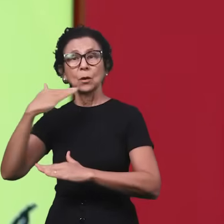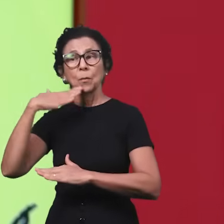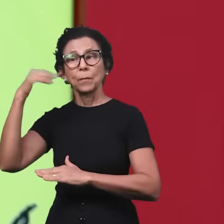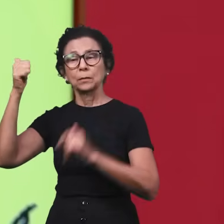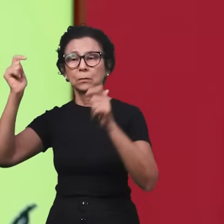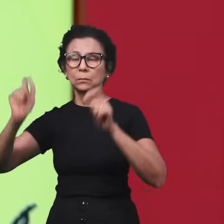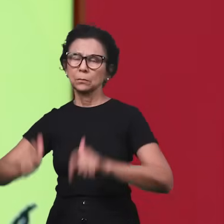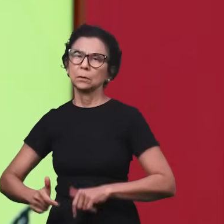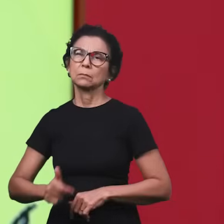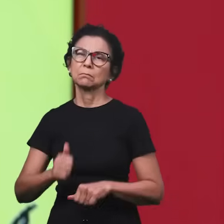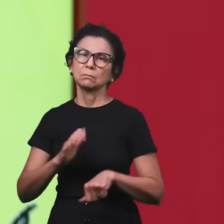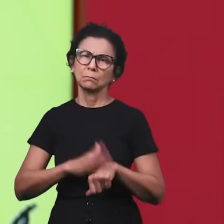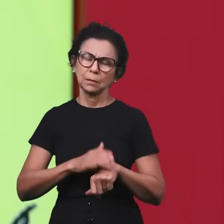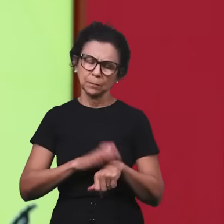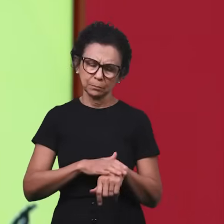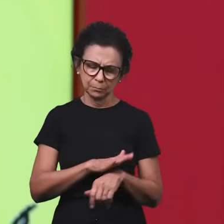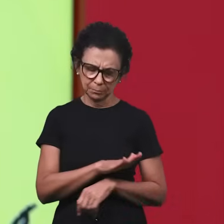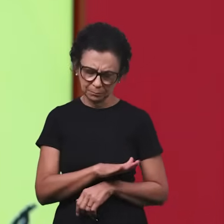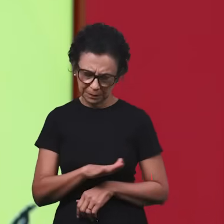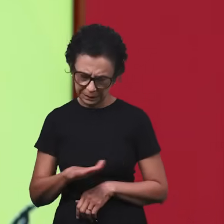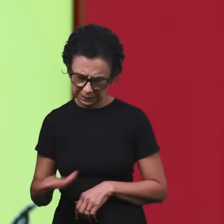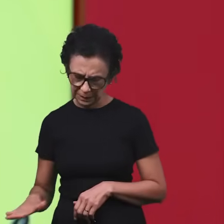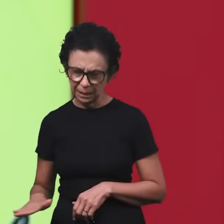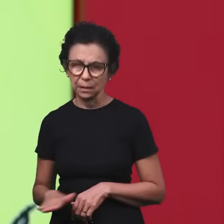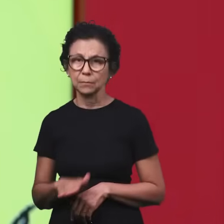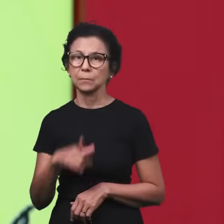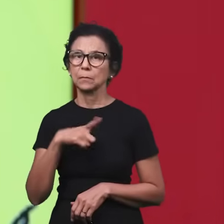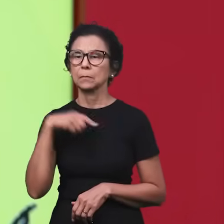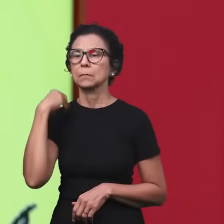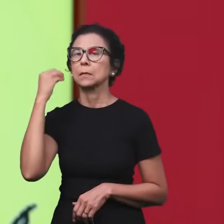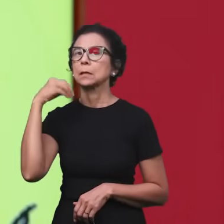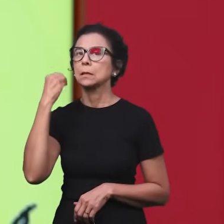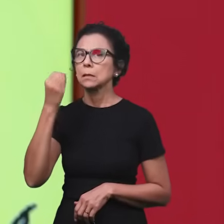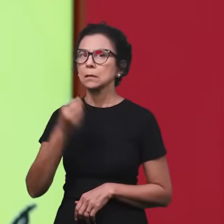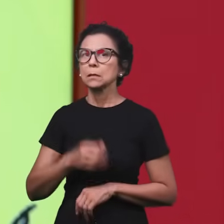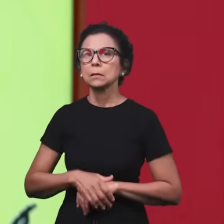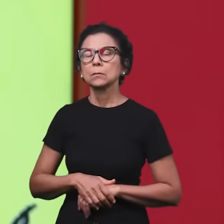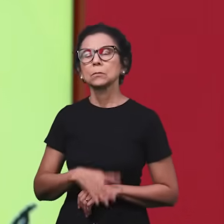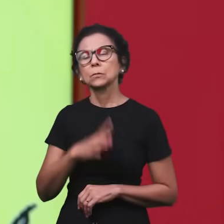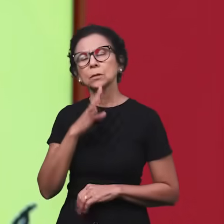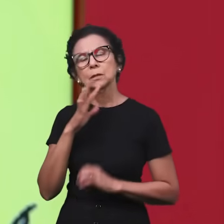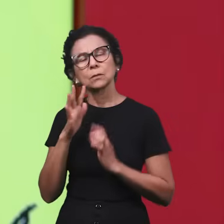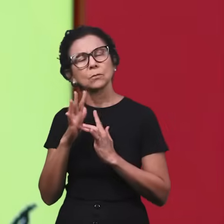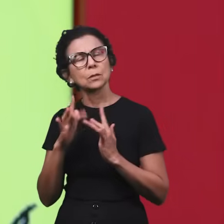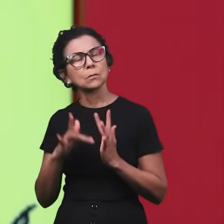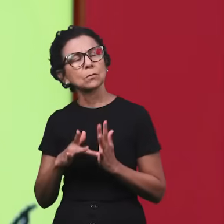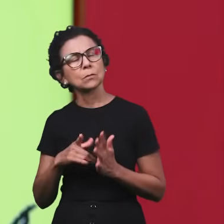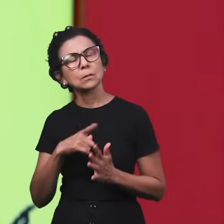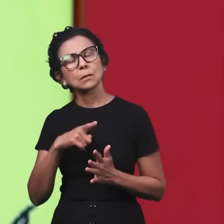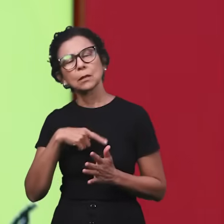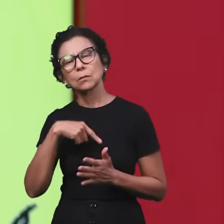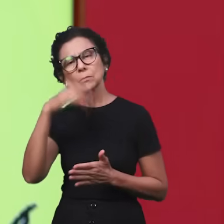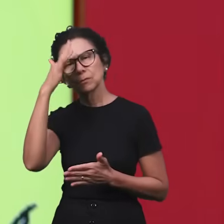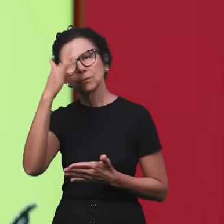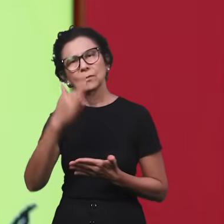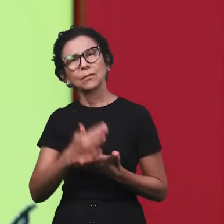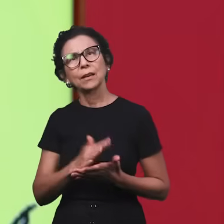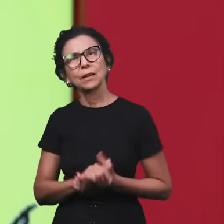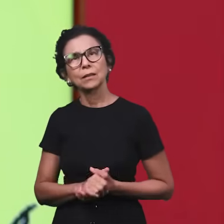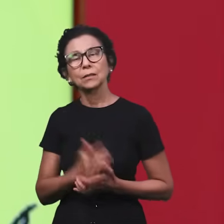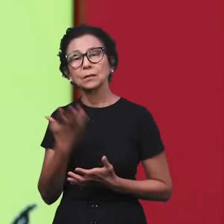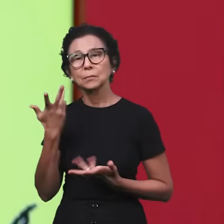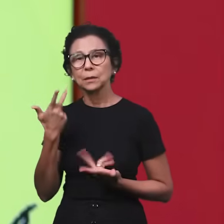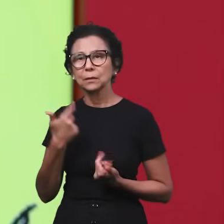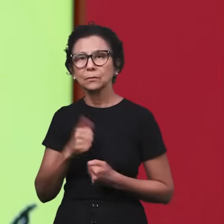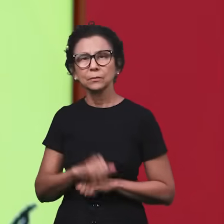muito pequenas, tendo experiências, se consolidando na fé e conhecendo Jesus. Olha que experiência maravilhosa, desde pequeno,